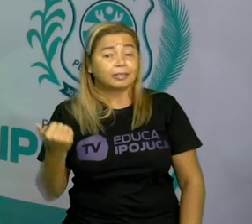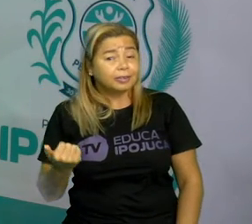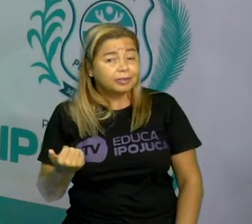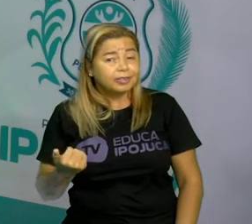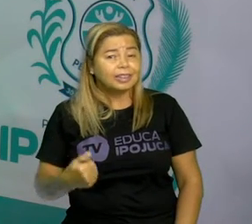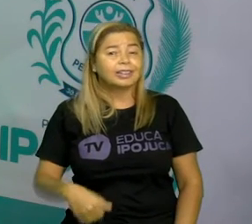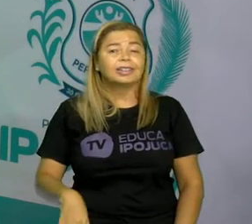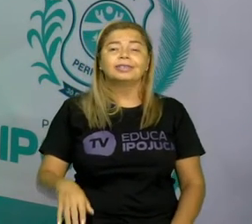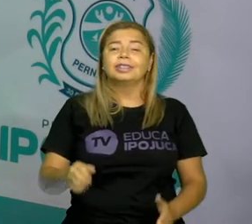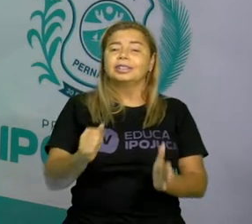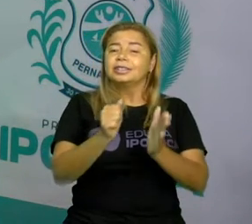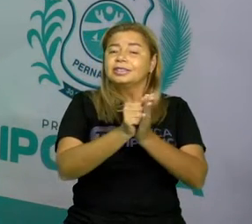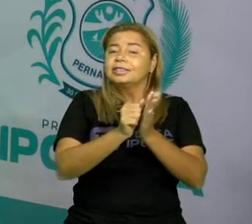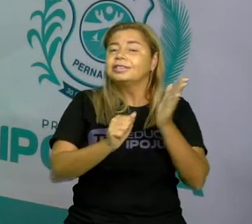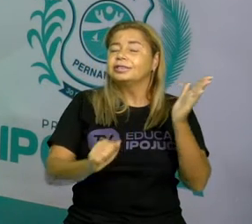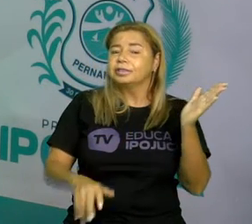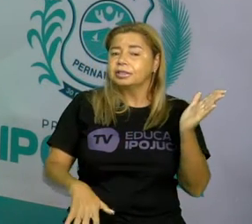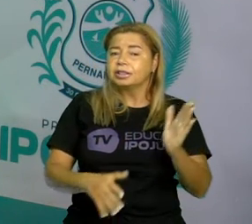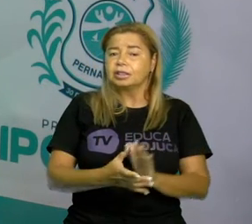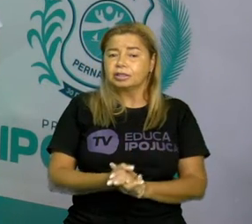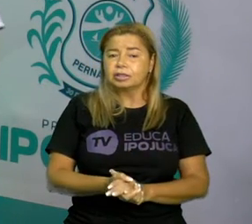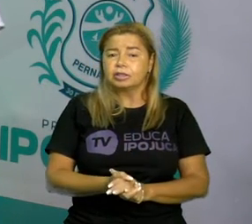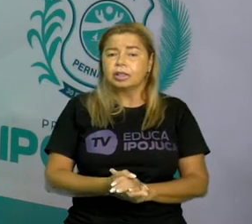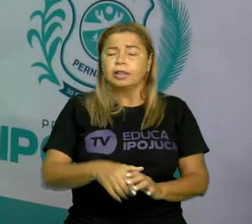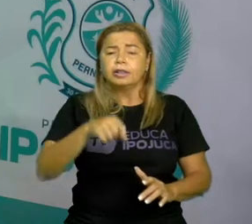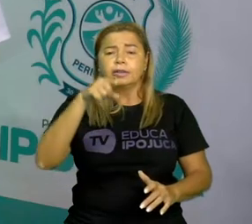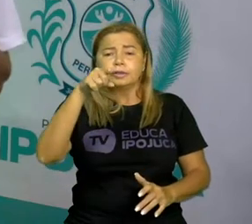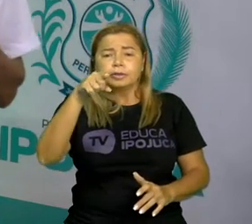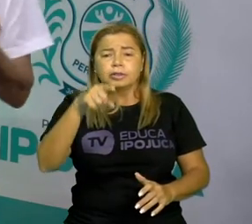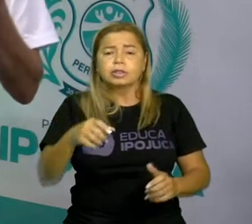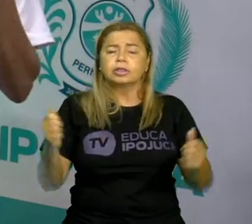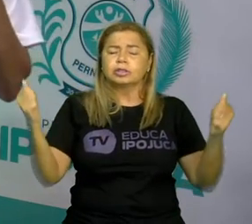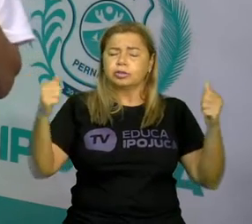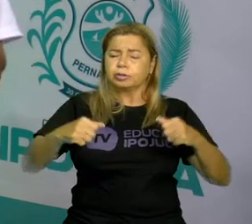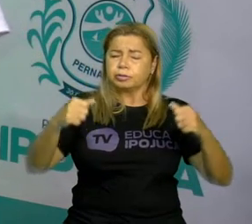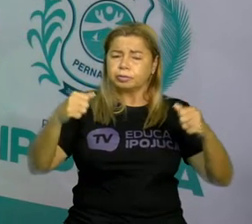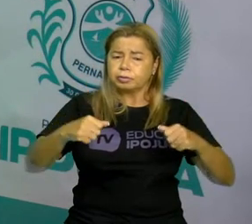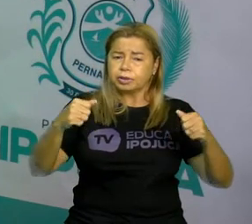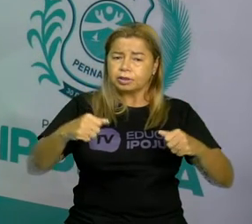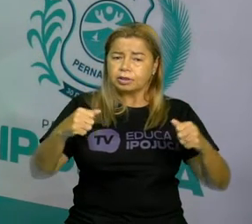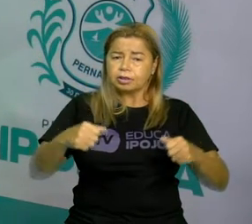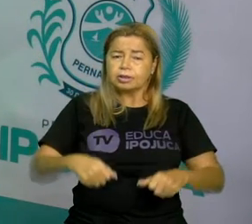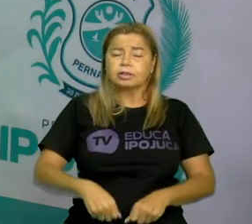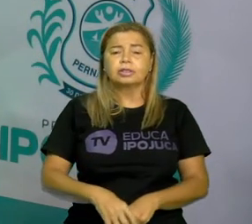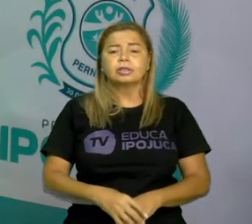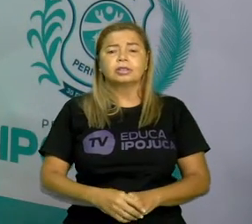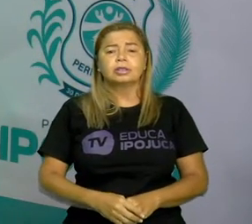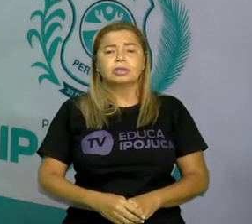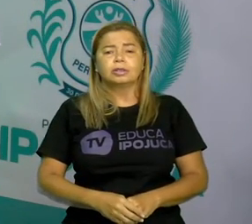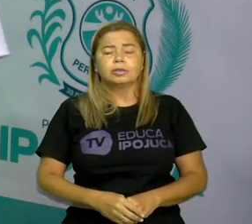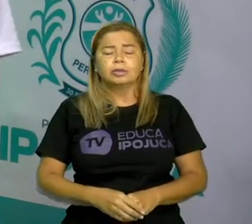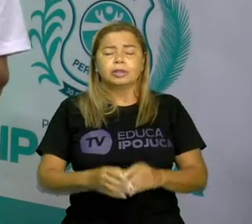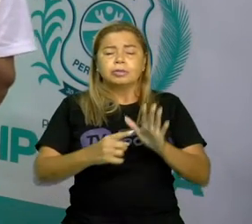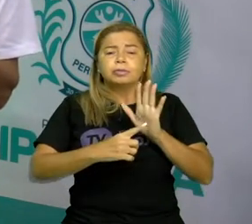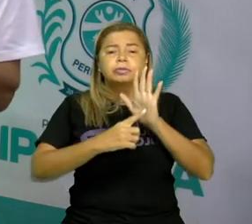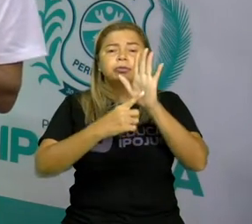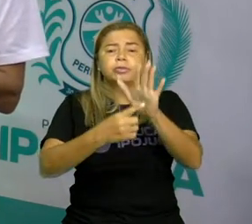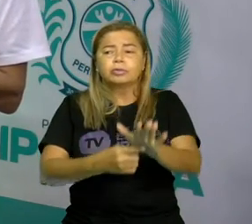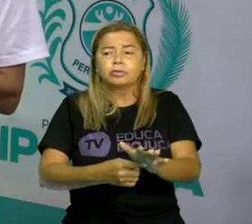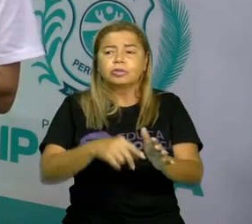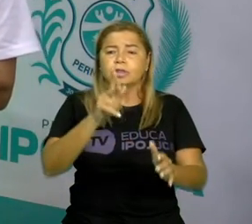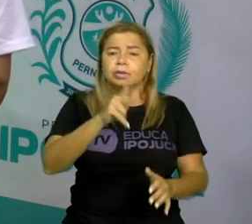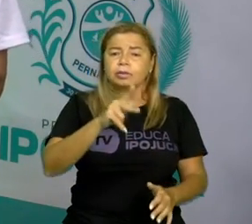atividade, porque vocês precisam mostrar para vocês mesmos, mostrar para a professora que